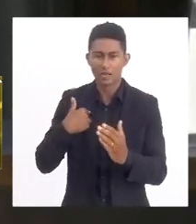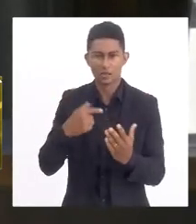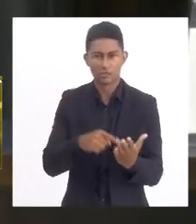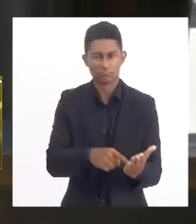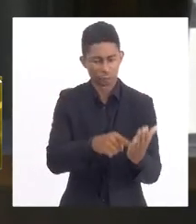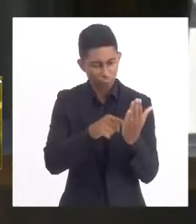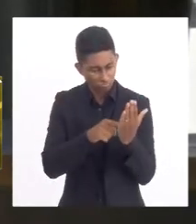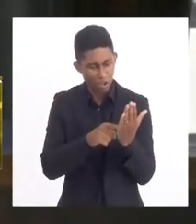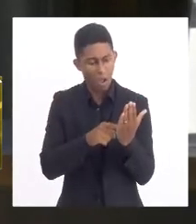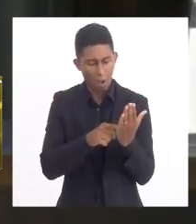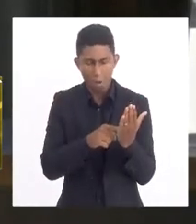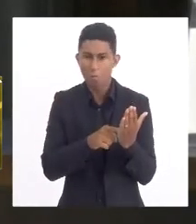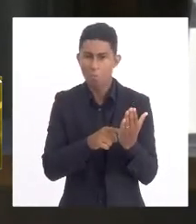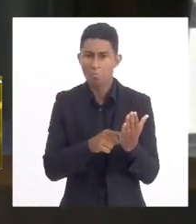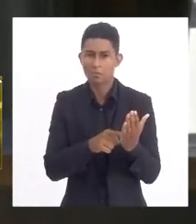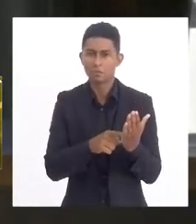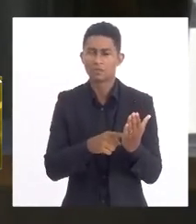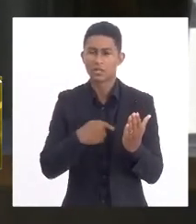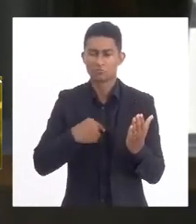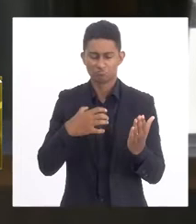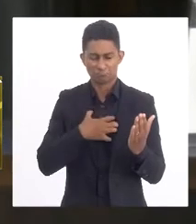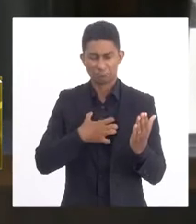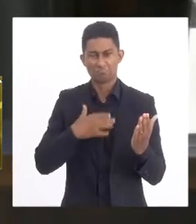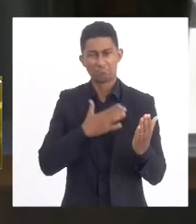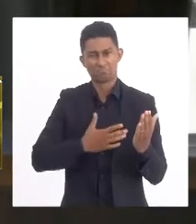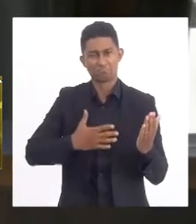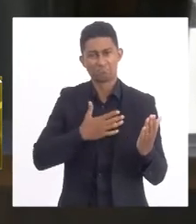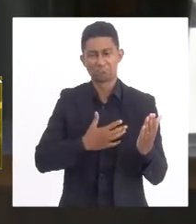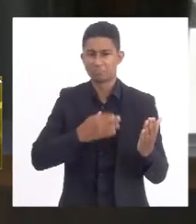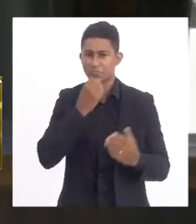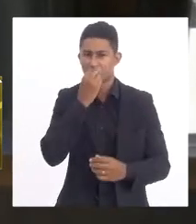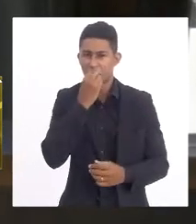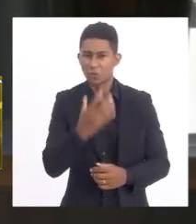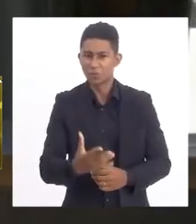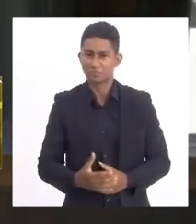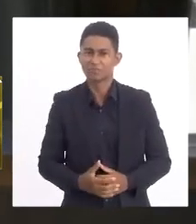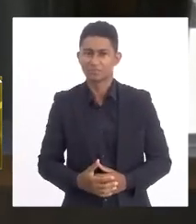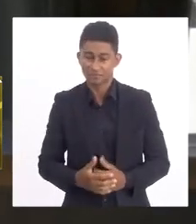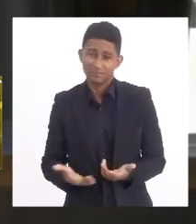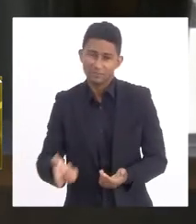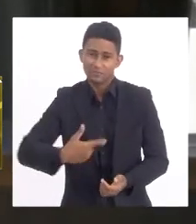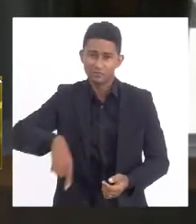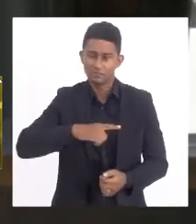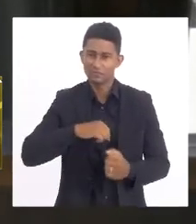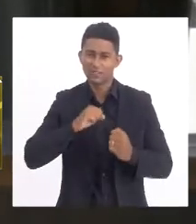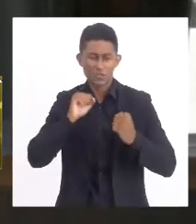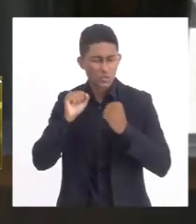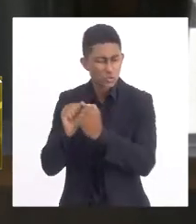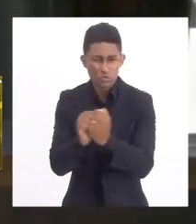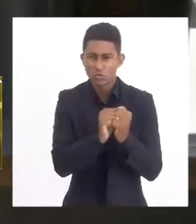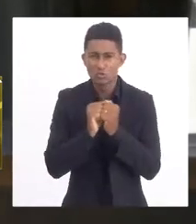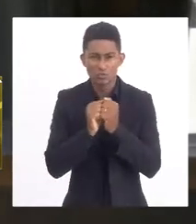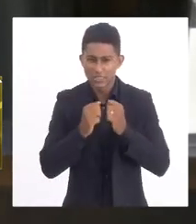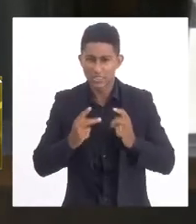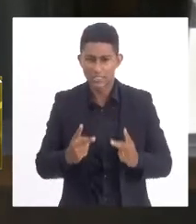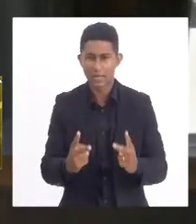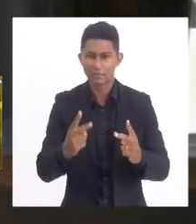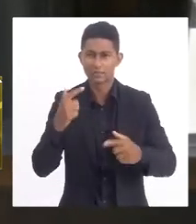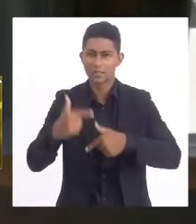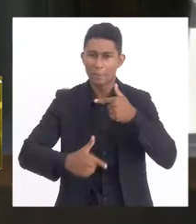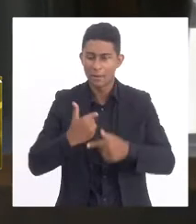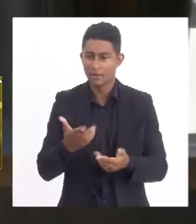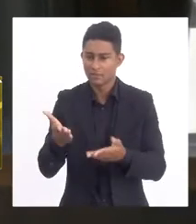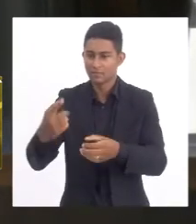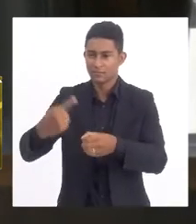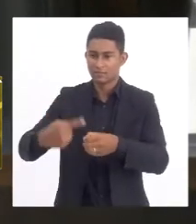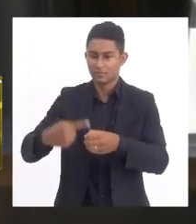pelo seu município isso é gratificante para gente e faz com que a gente possa cada vez mais tá junto e trabalhando para promover tanto